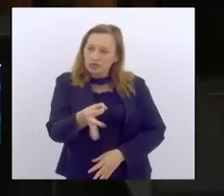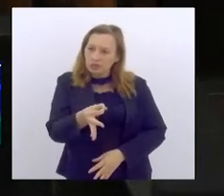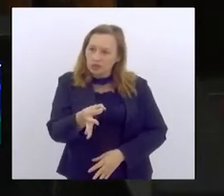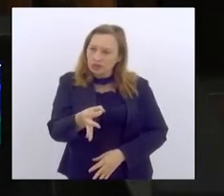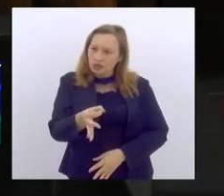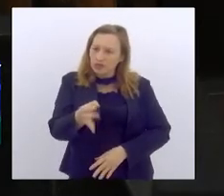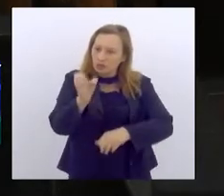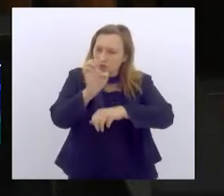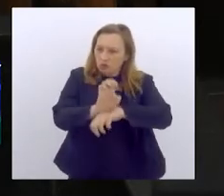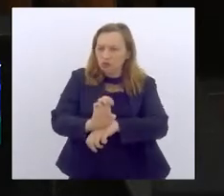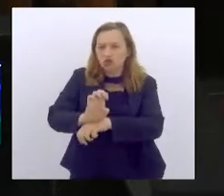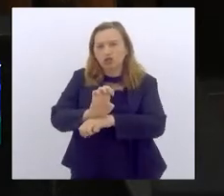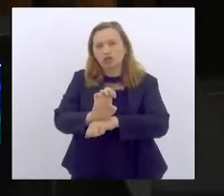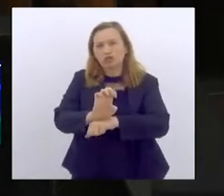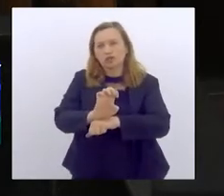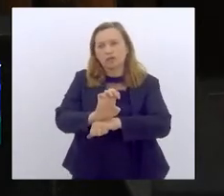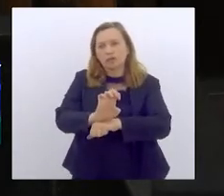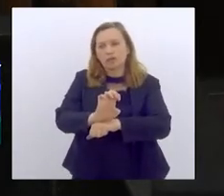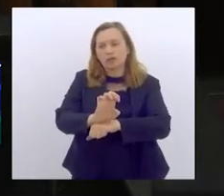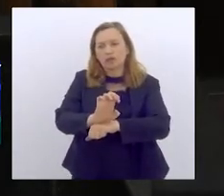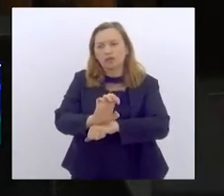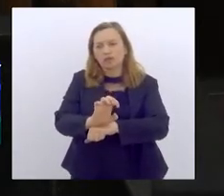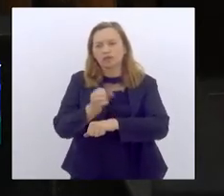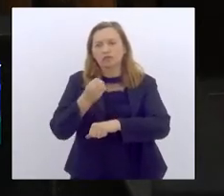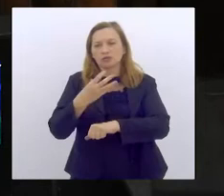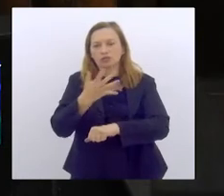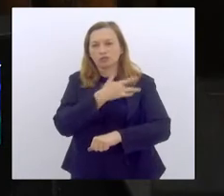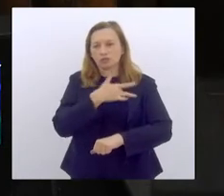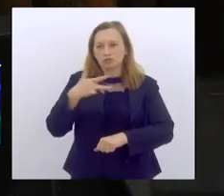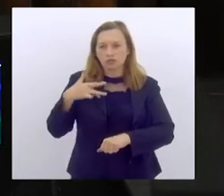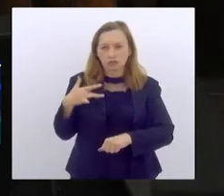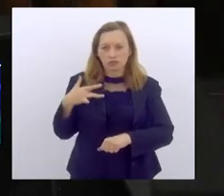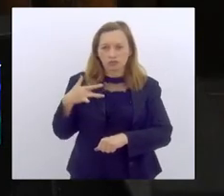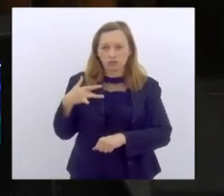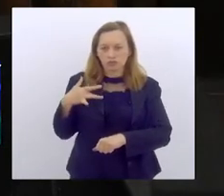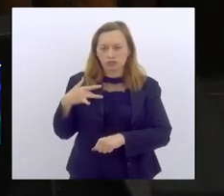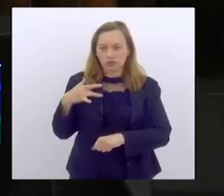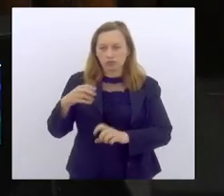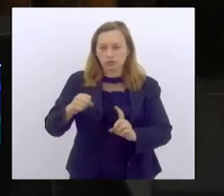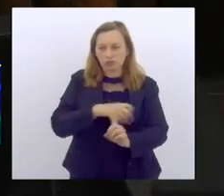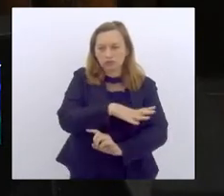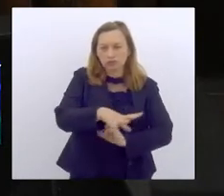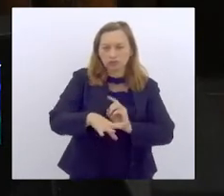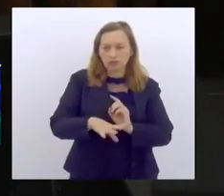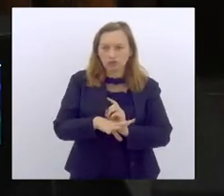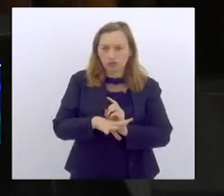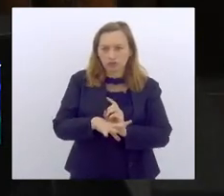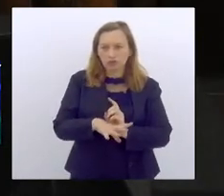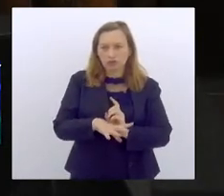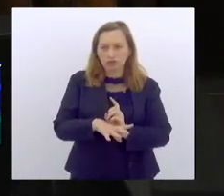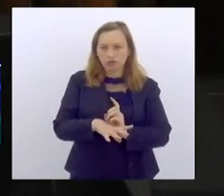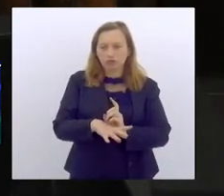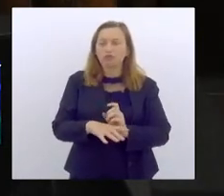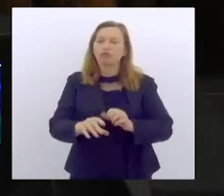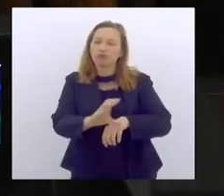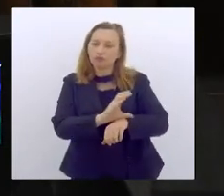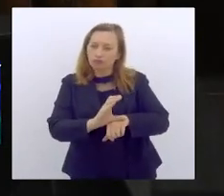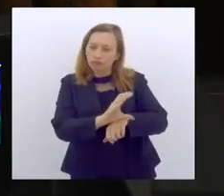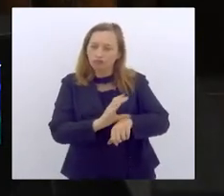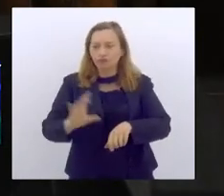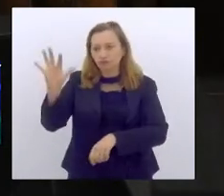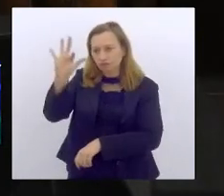é um estado de bem-estar social como preconiza a constituição